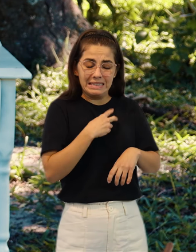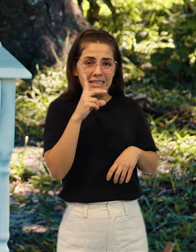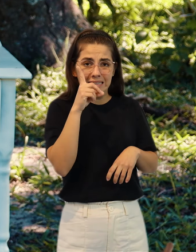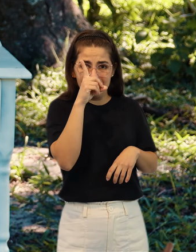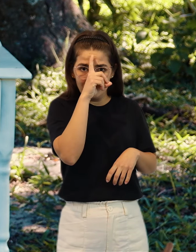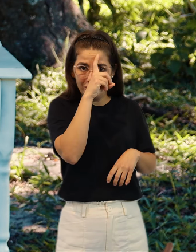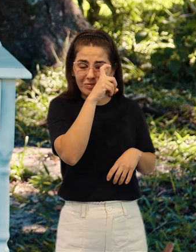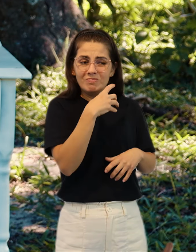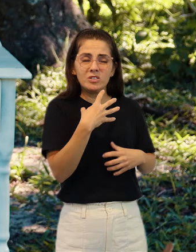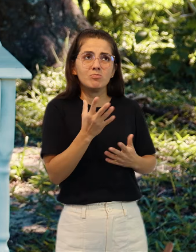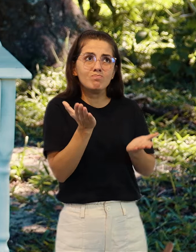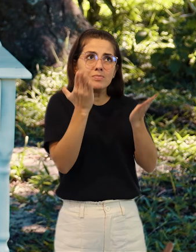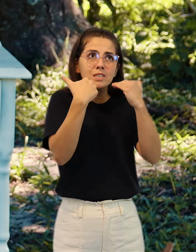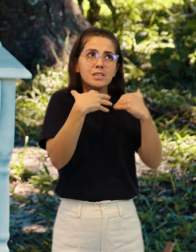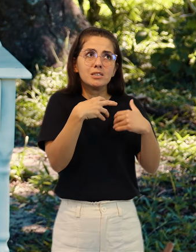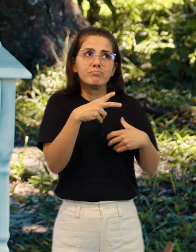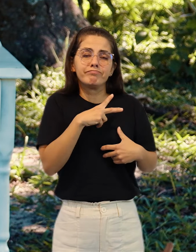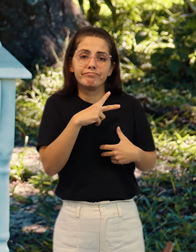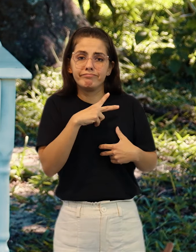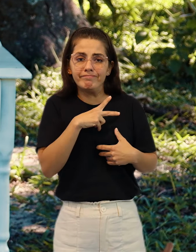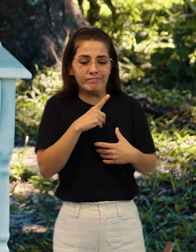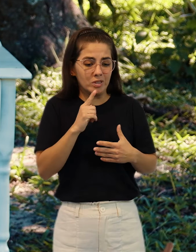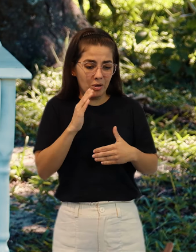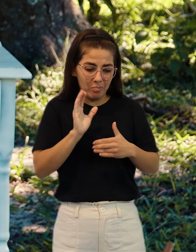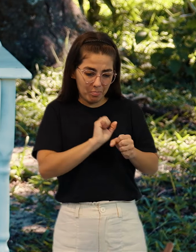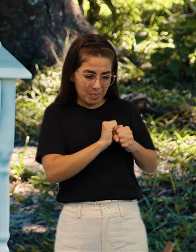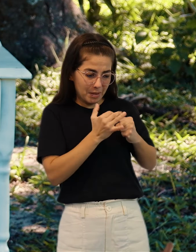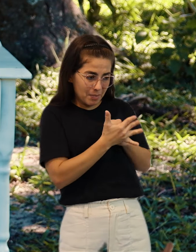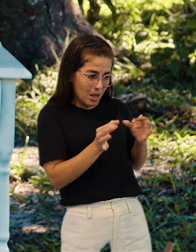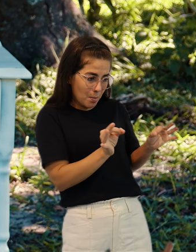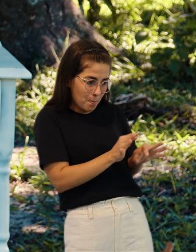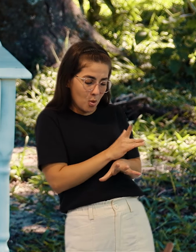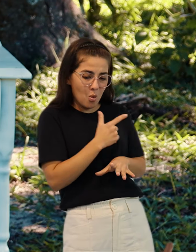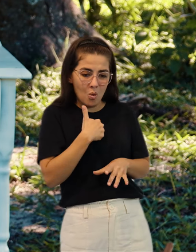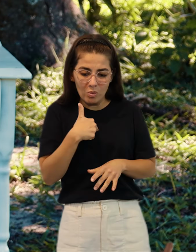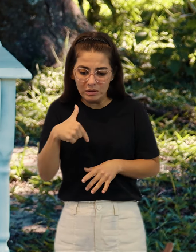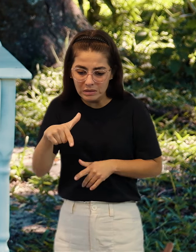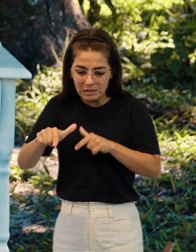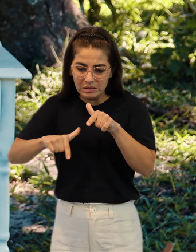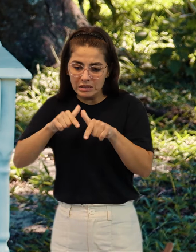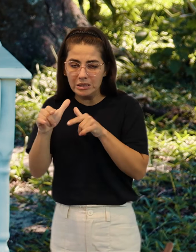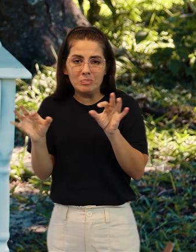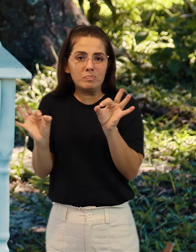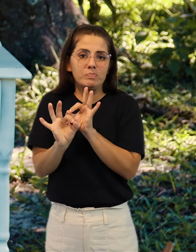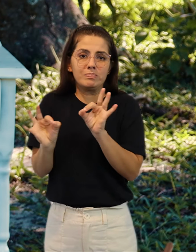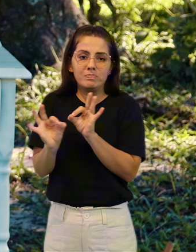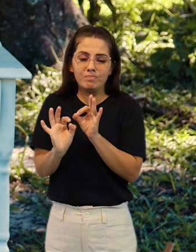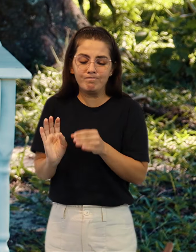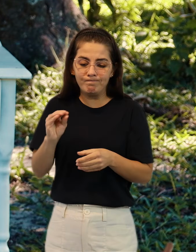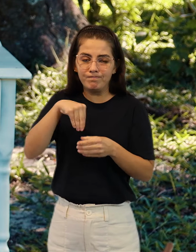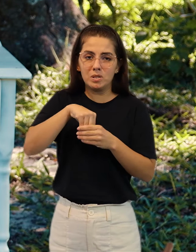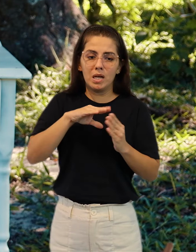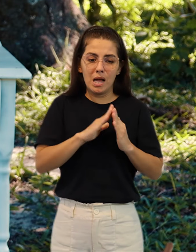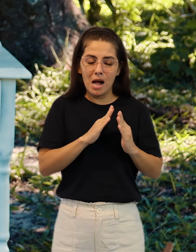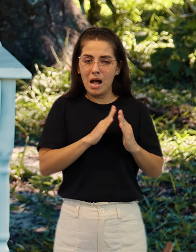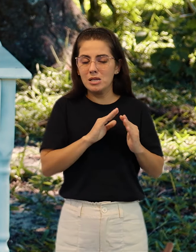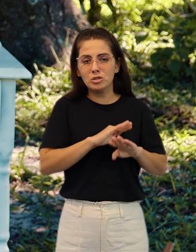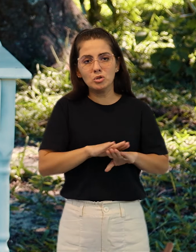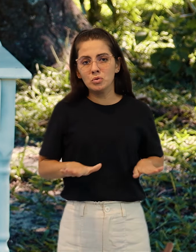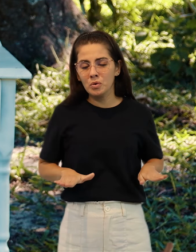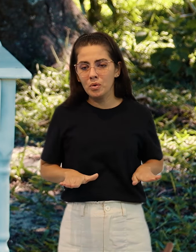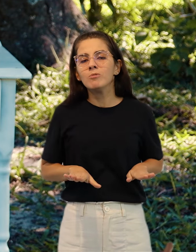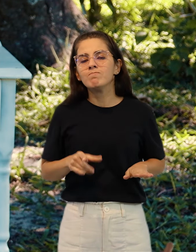um momento até complicado comigo mesmo, na minha vida, um pós-pandemia, sem trabalho, né,